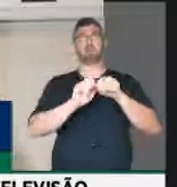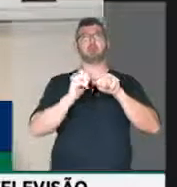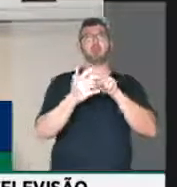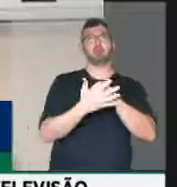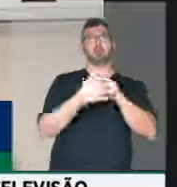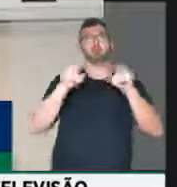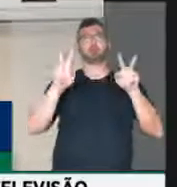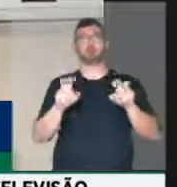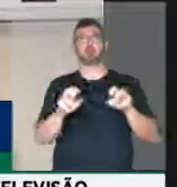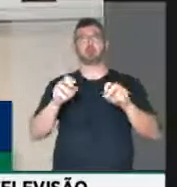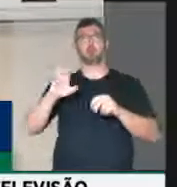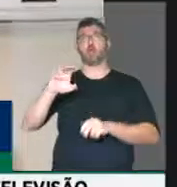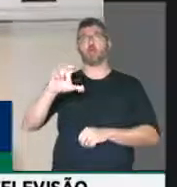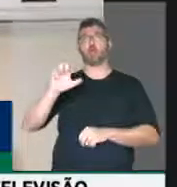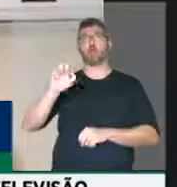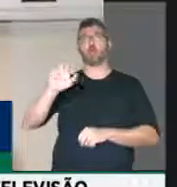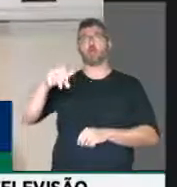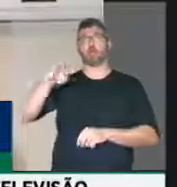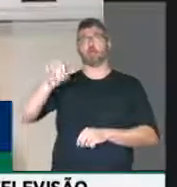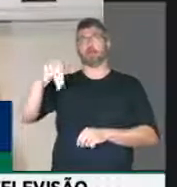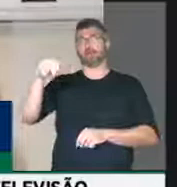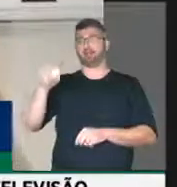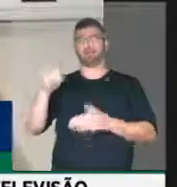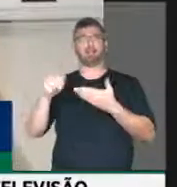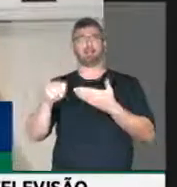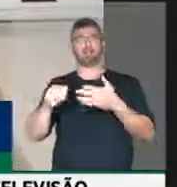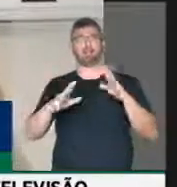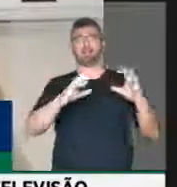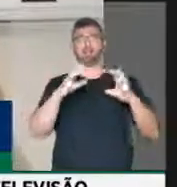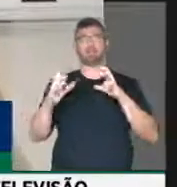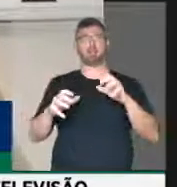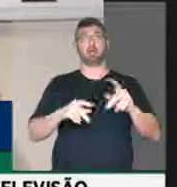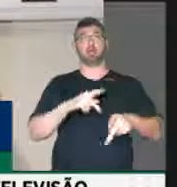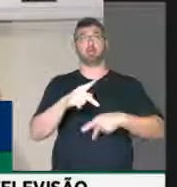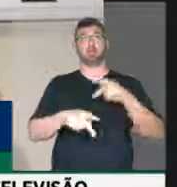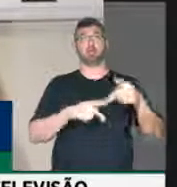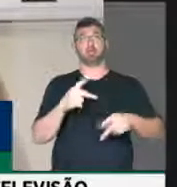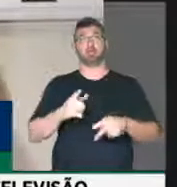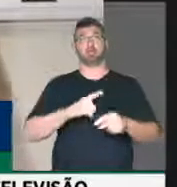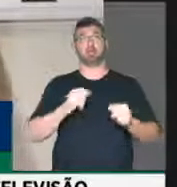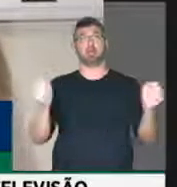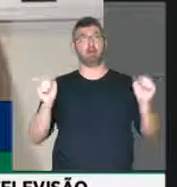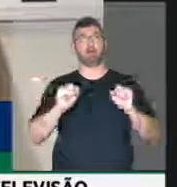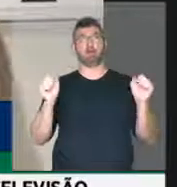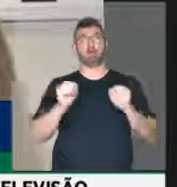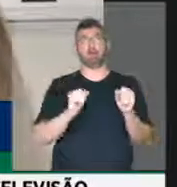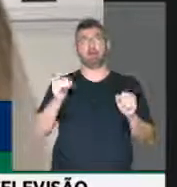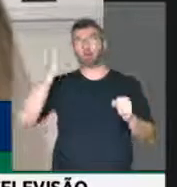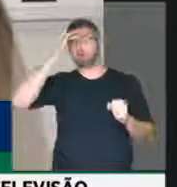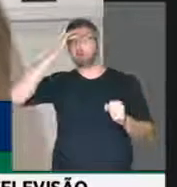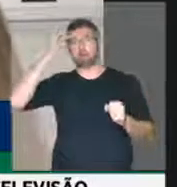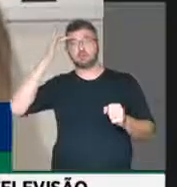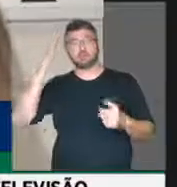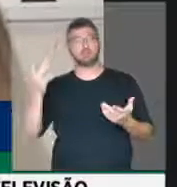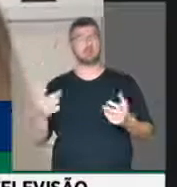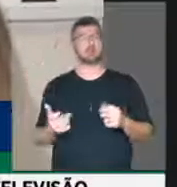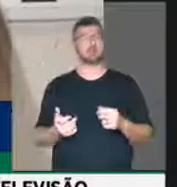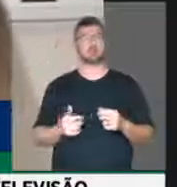e sobre a cloroquina só está levando ao pânico a população. Então, as pessoas estão